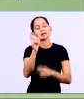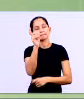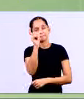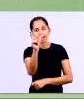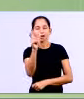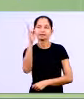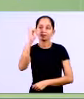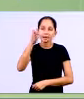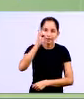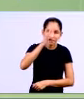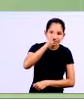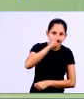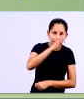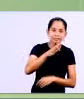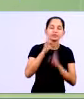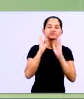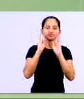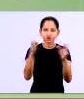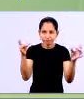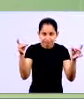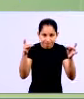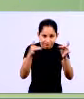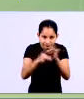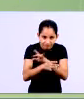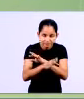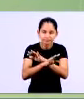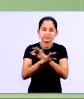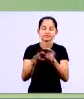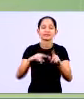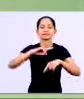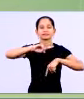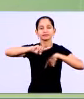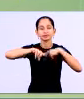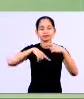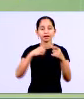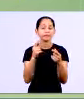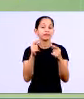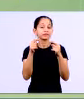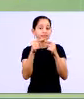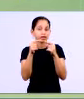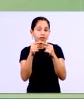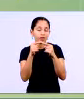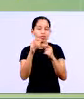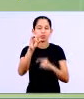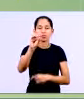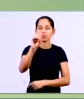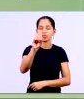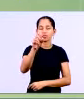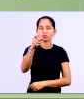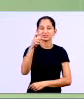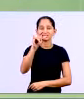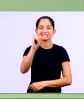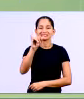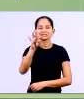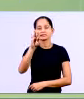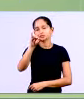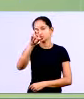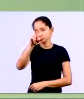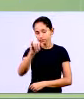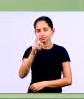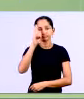sílabas, como a professora Tayane disse. Eu associo a oxítona à unidade,